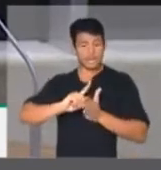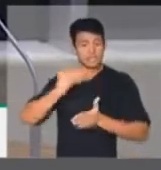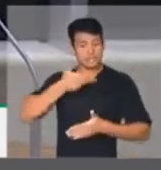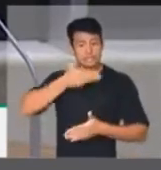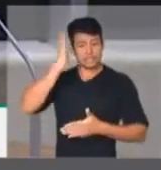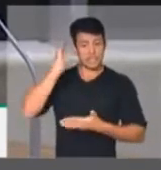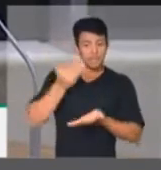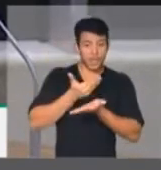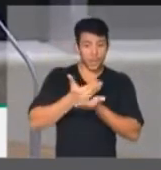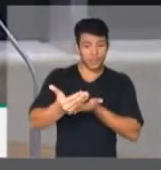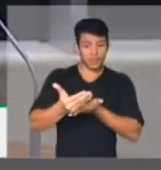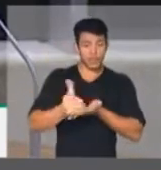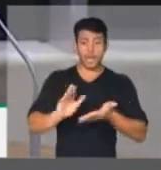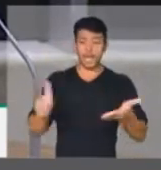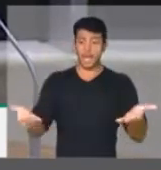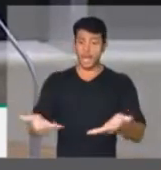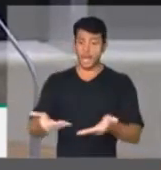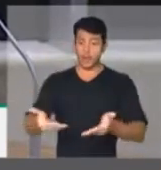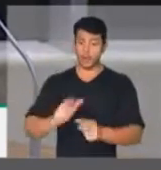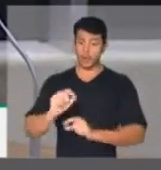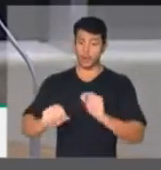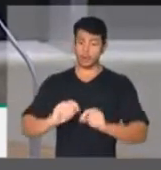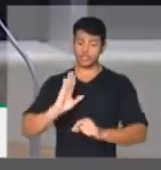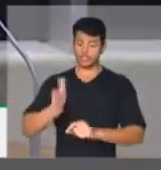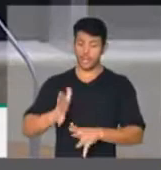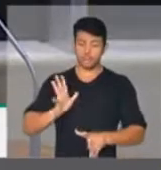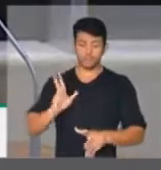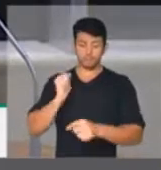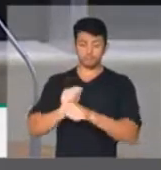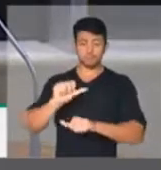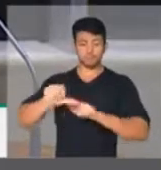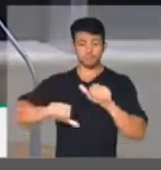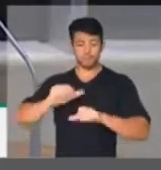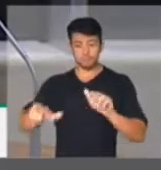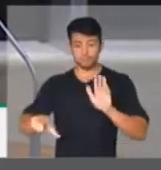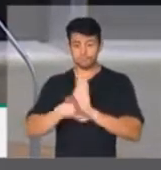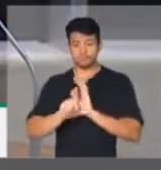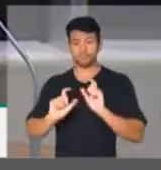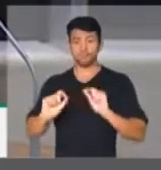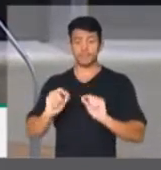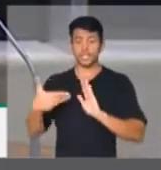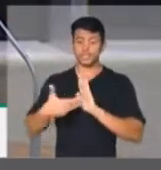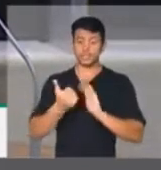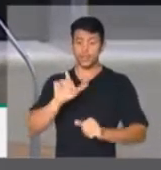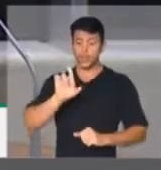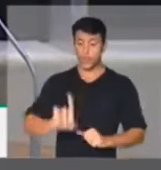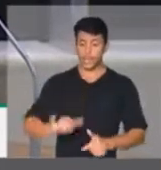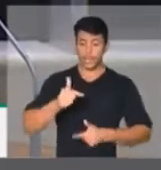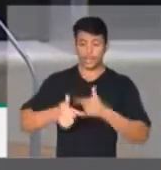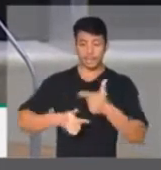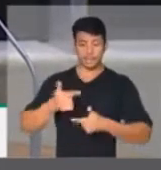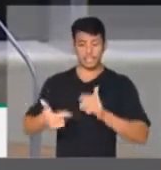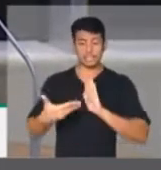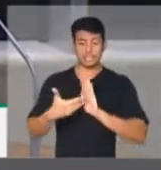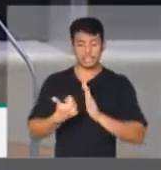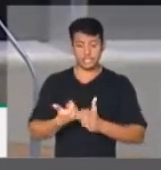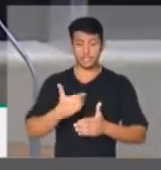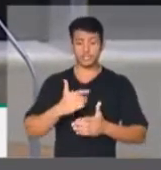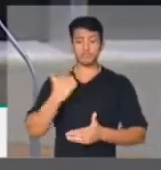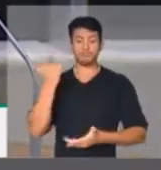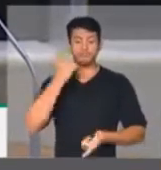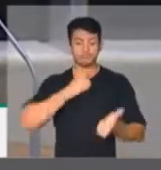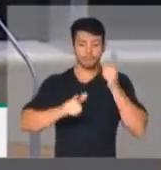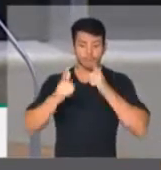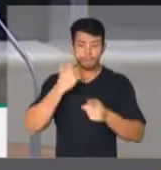Temer, quando fez a reforma trabalhista, retirando os direitos, retirando as conquistas